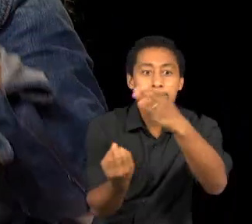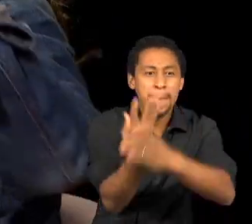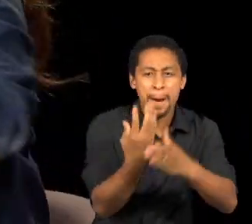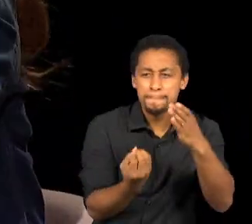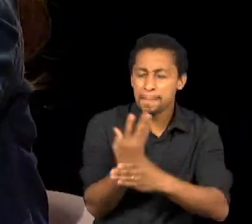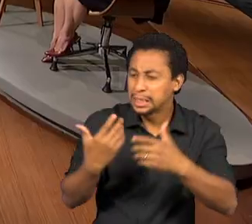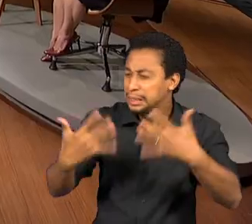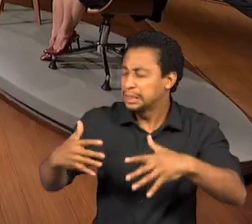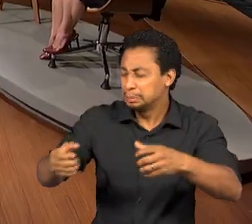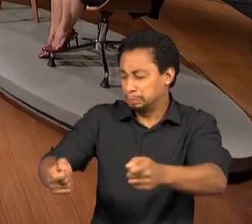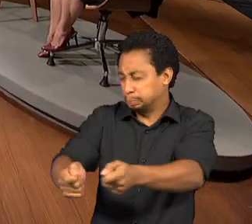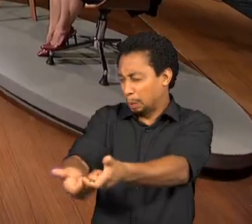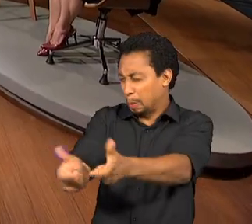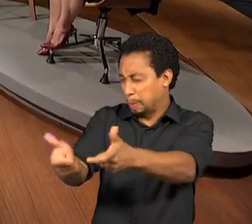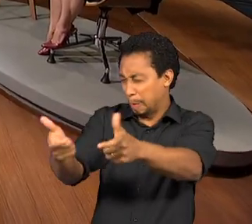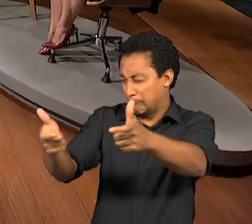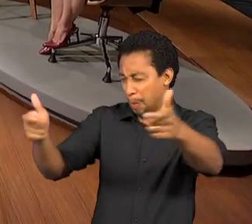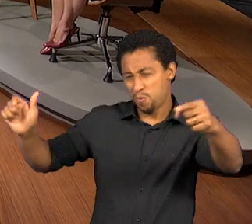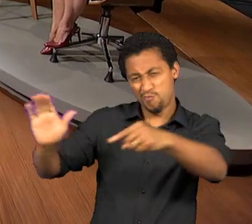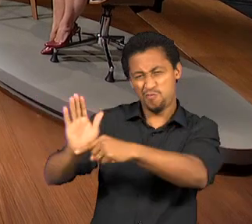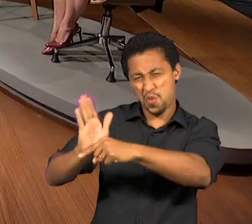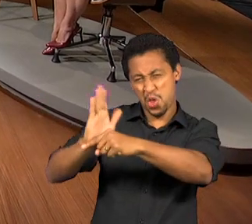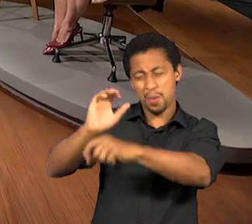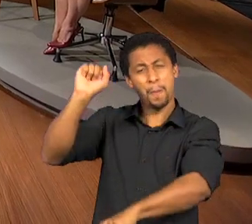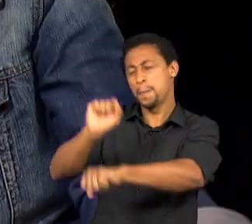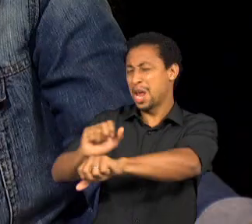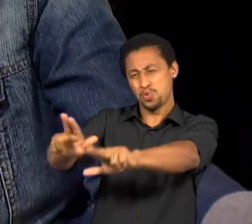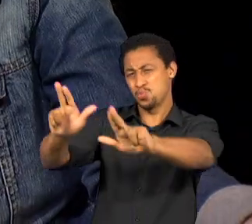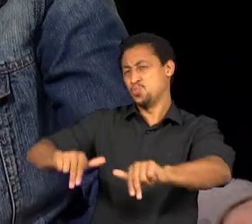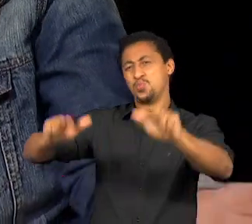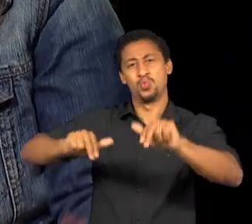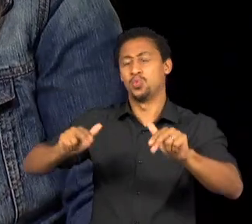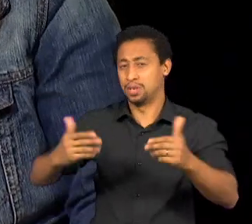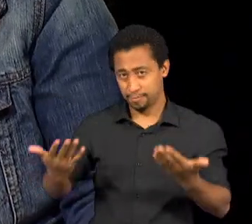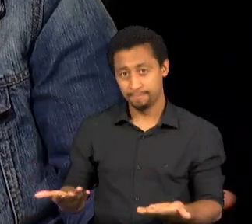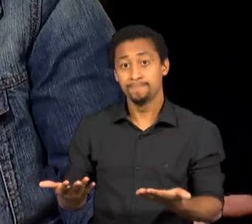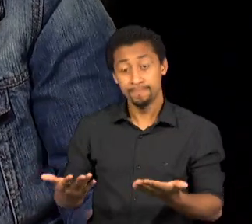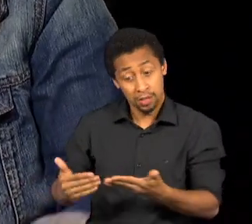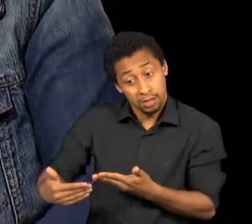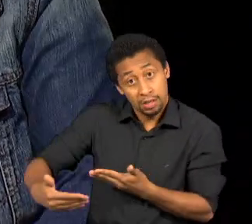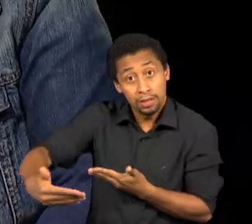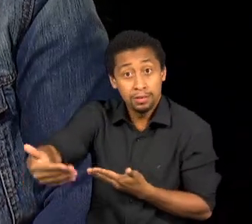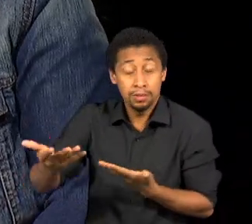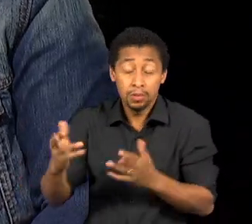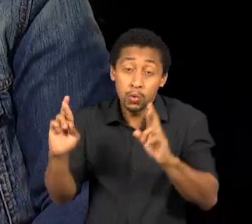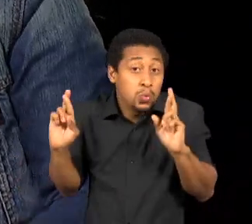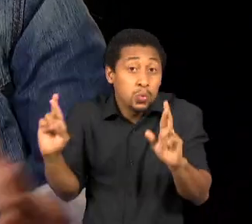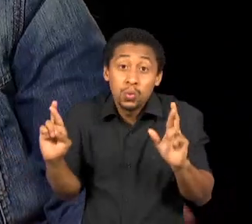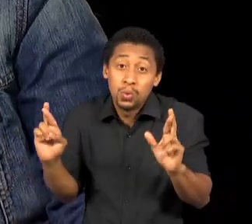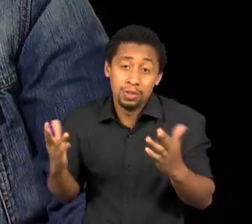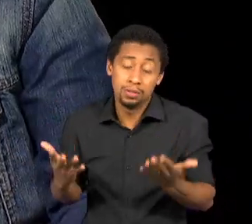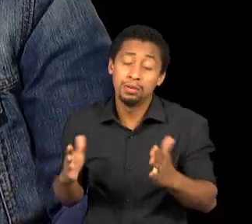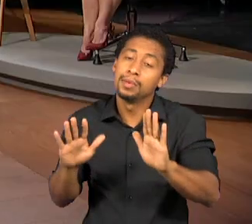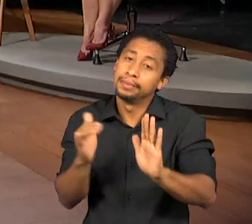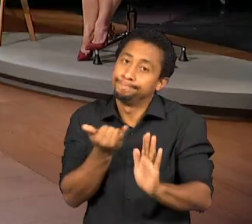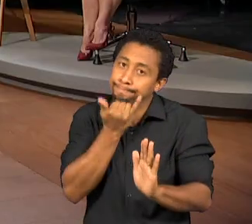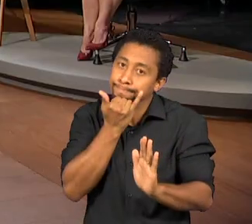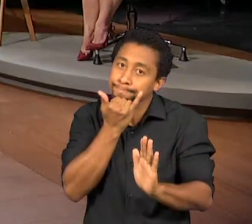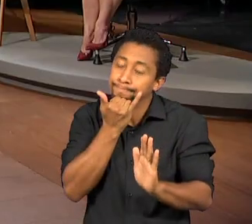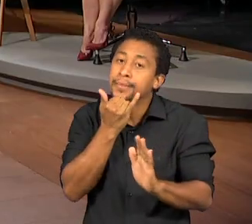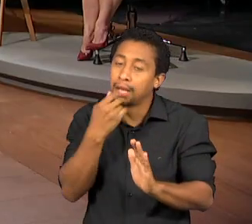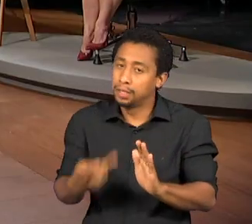Muitos e muitos, e não pare nunca mais, seja uma indústria. E a gente andou para trás, mas a